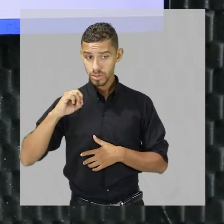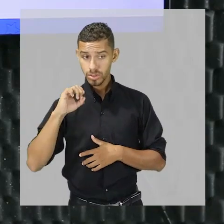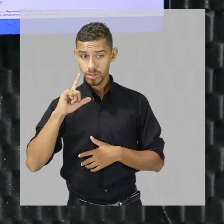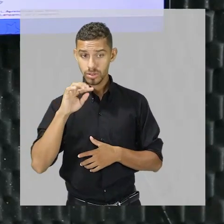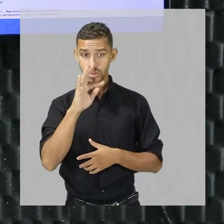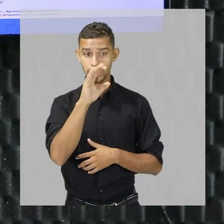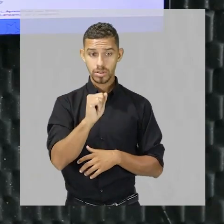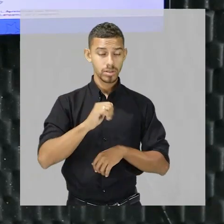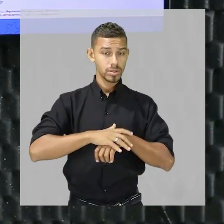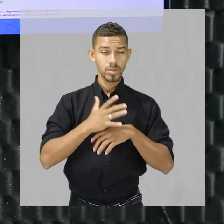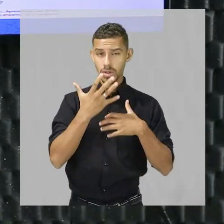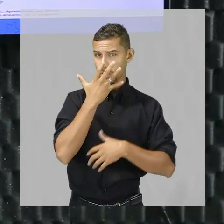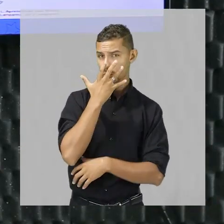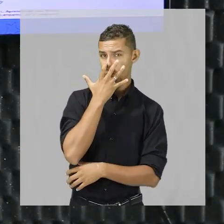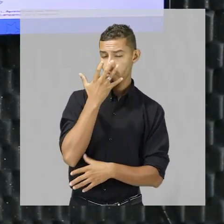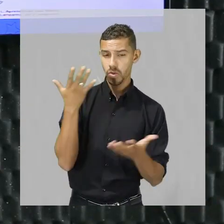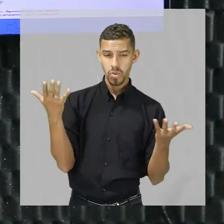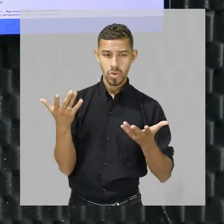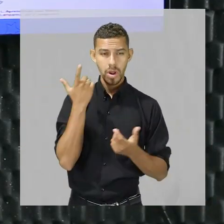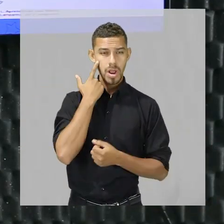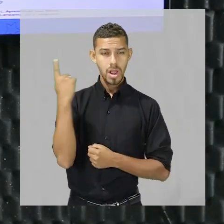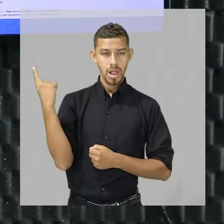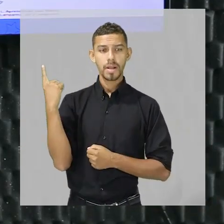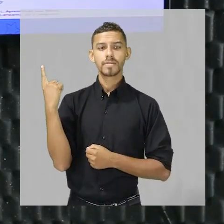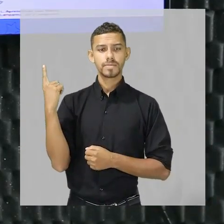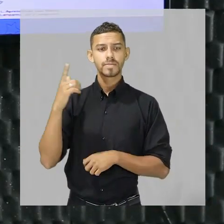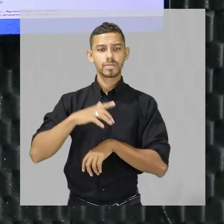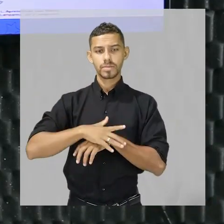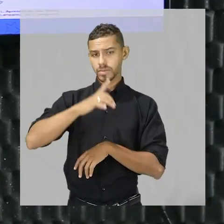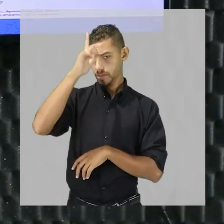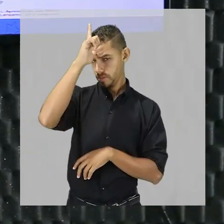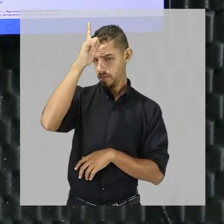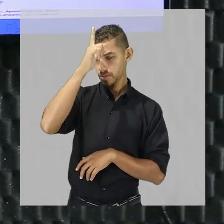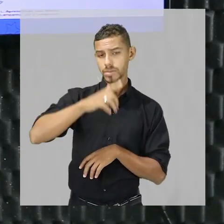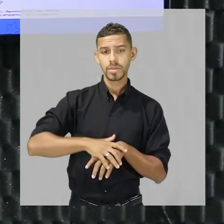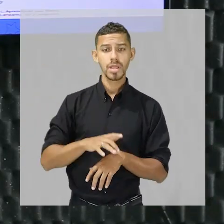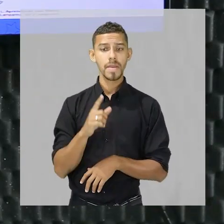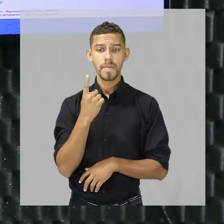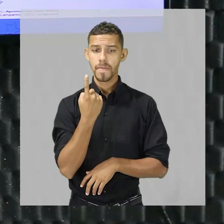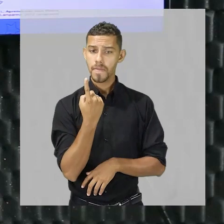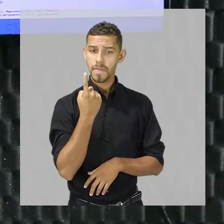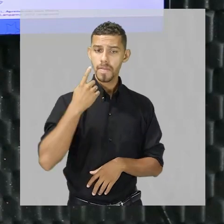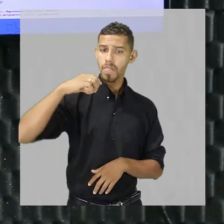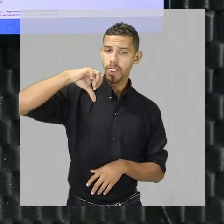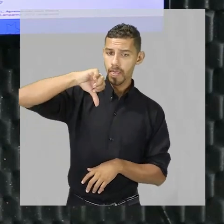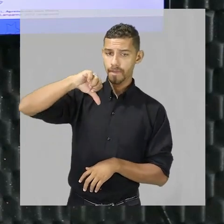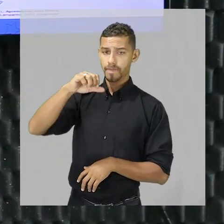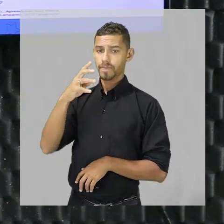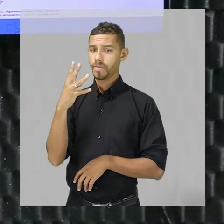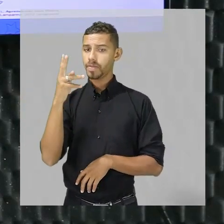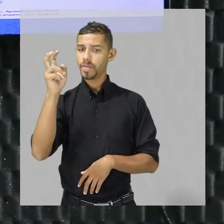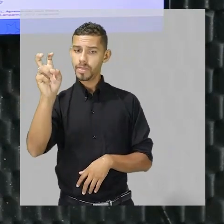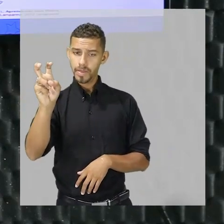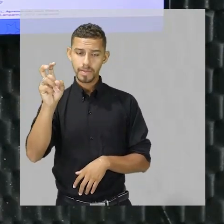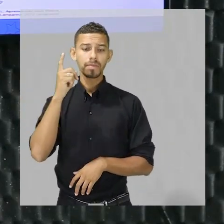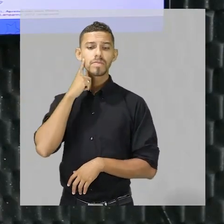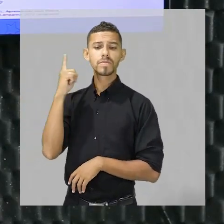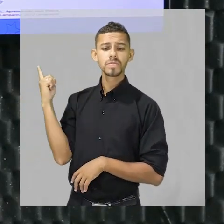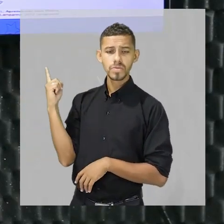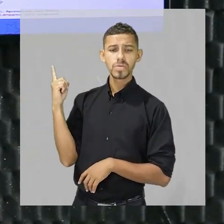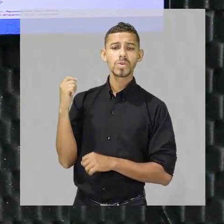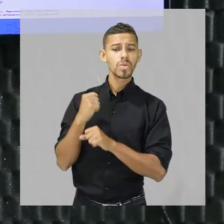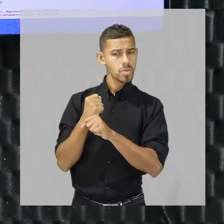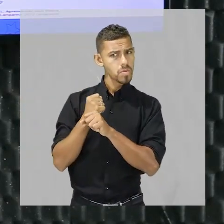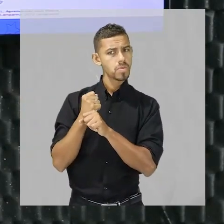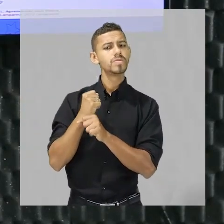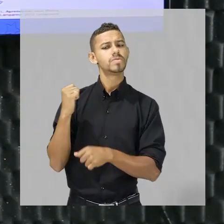galera, tá? Vamos dar uma olhada nesse mapa. É o mapa da Alemanha de 1945. Ora, 1945 é um